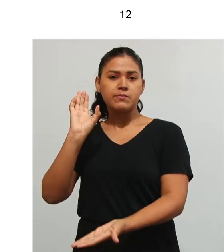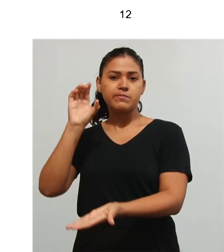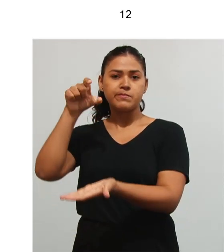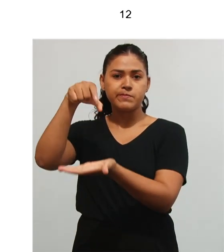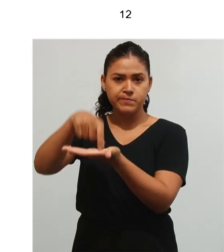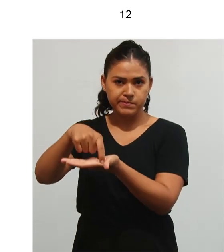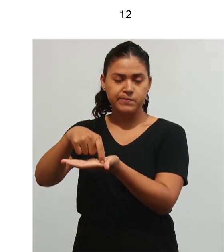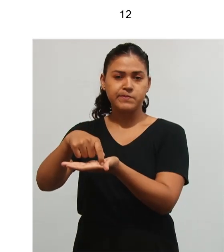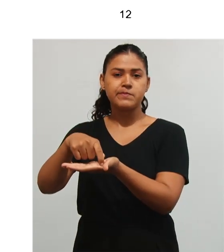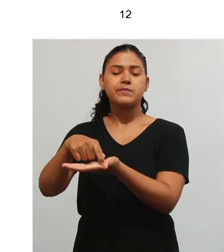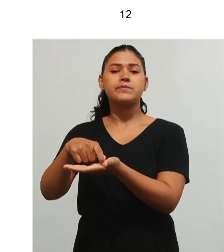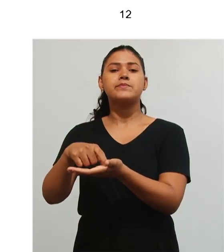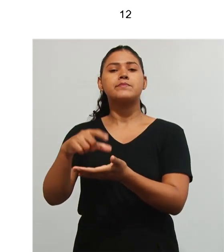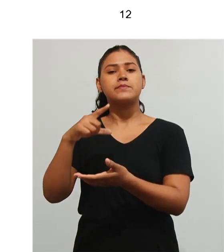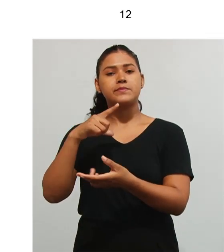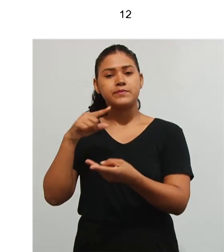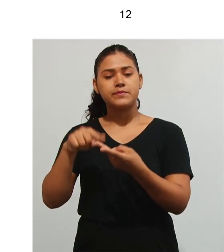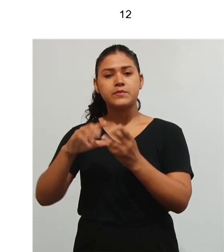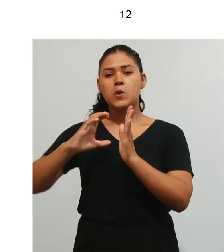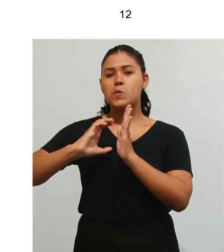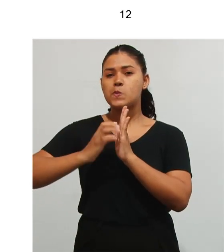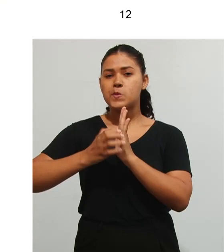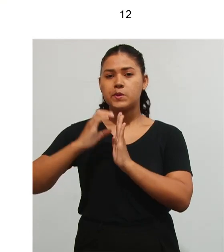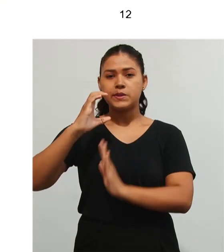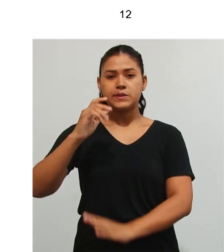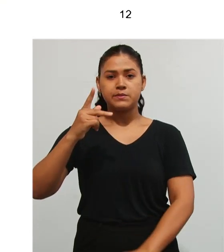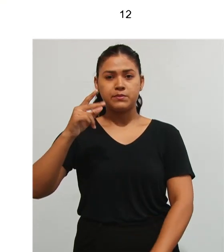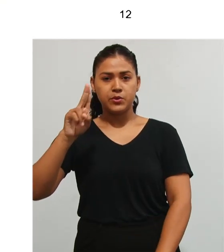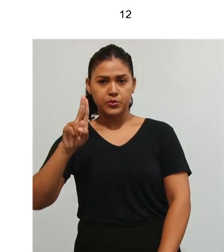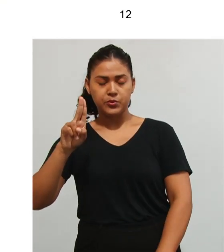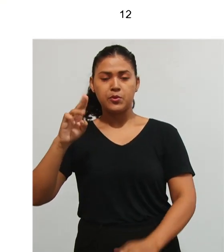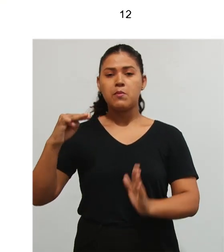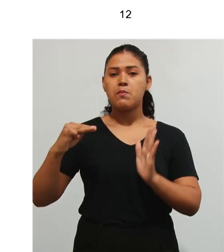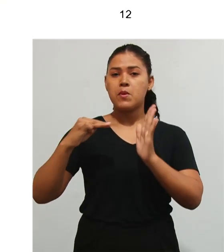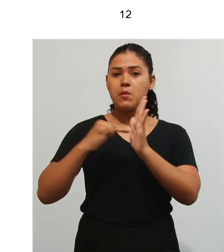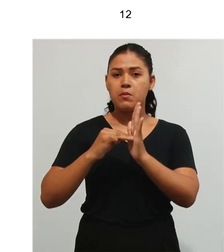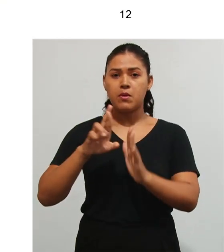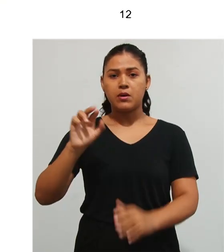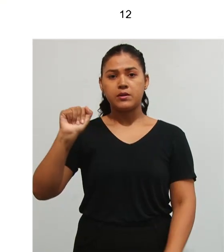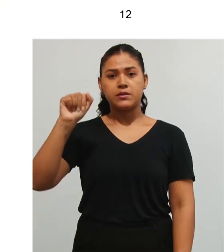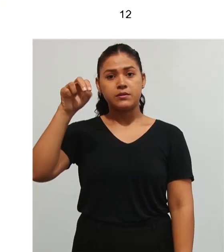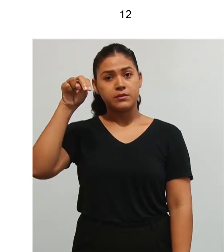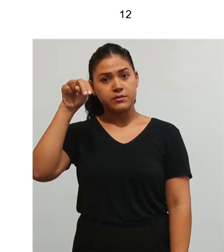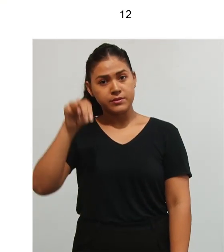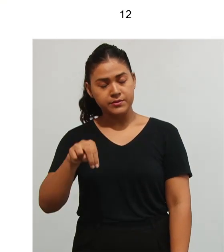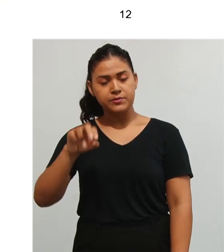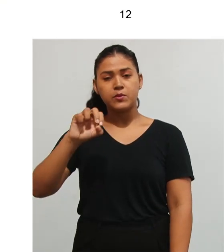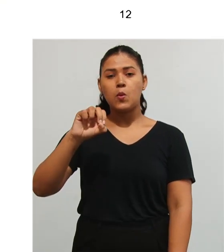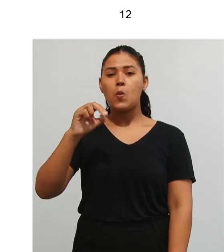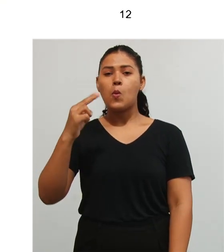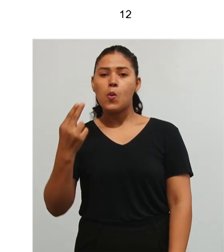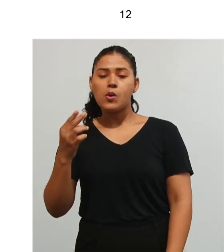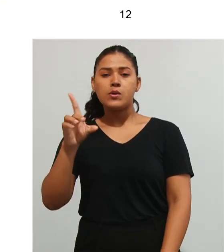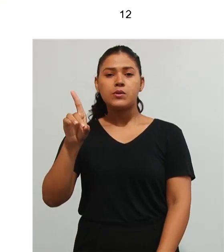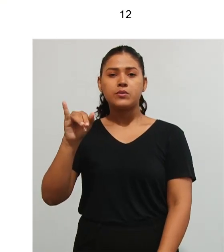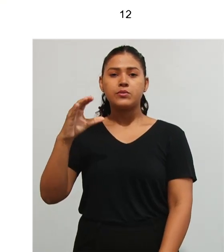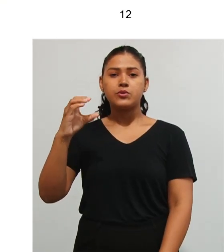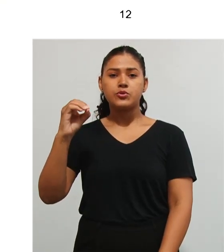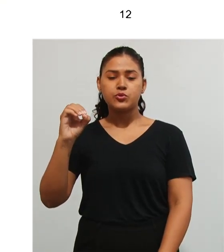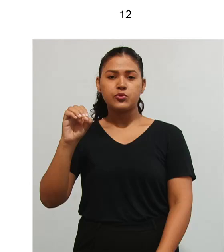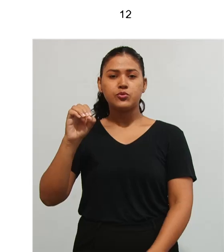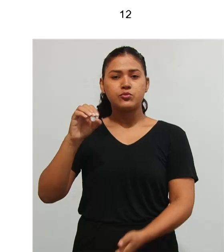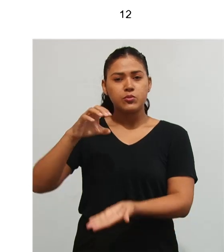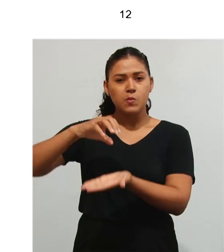computador, o processador ou CPU, a memória RAM, o HD ou disco rígido.